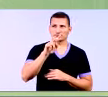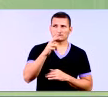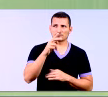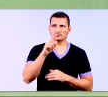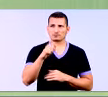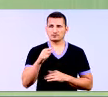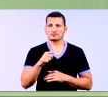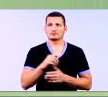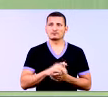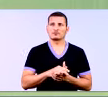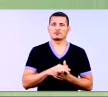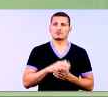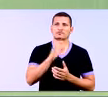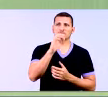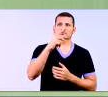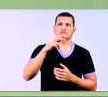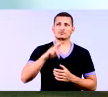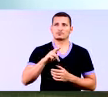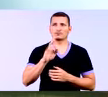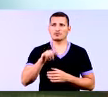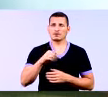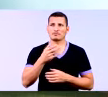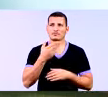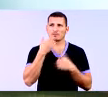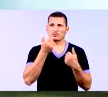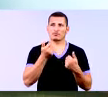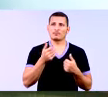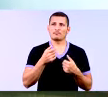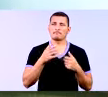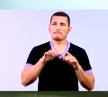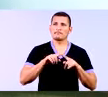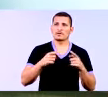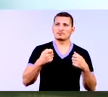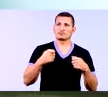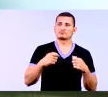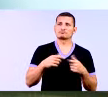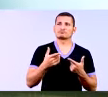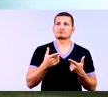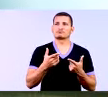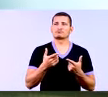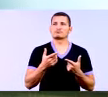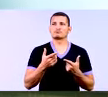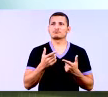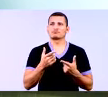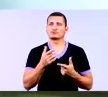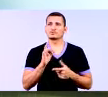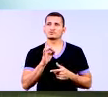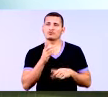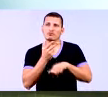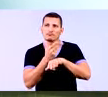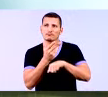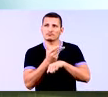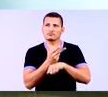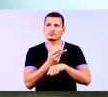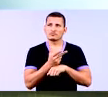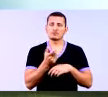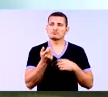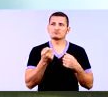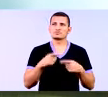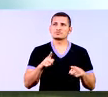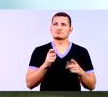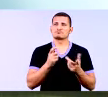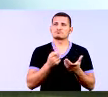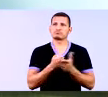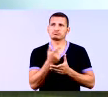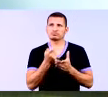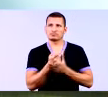o que eu preciso é o quê? Eu quero para ver filme, então não preciso gastar. Mas para ver filme, a quantidade de ciclos